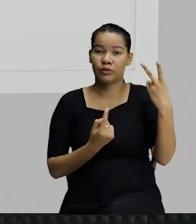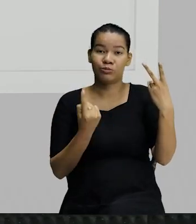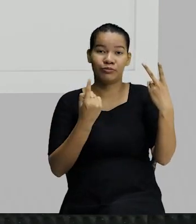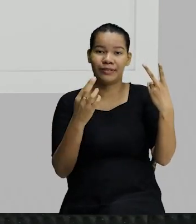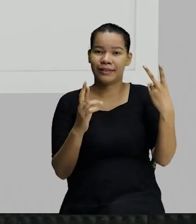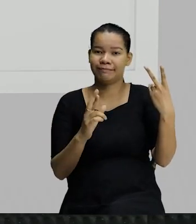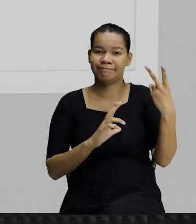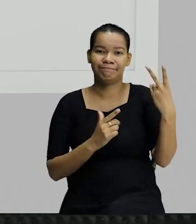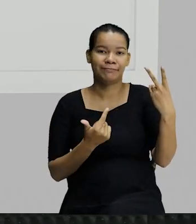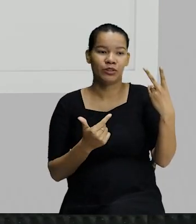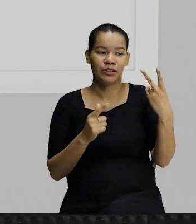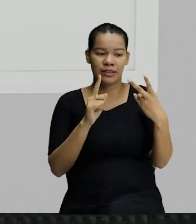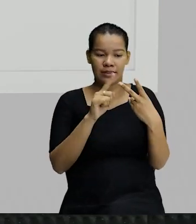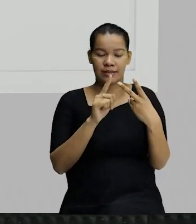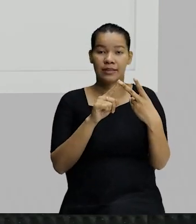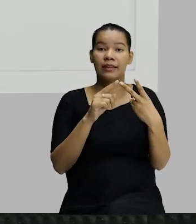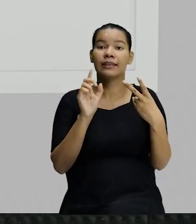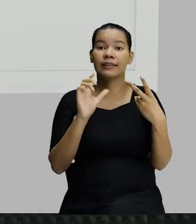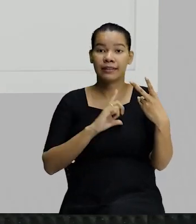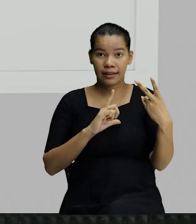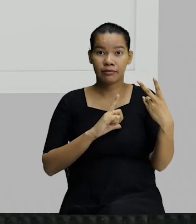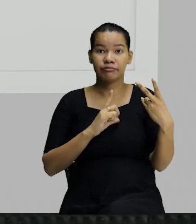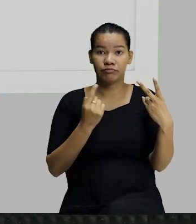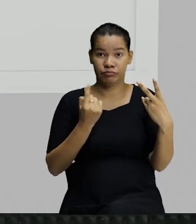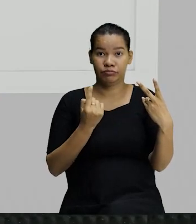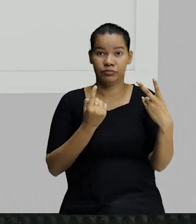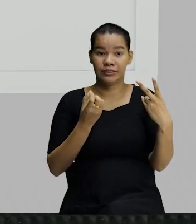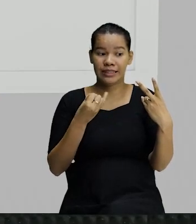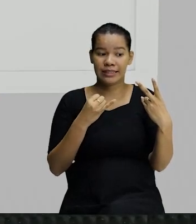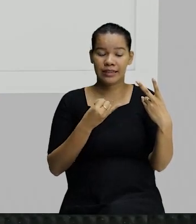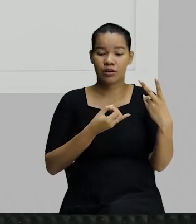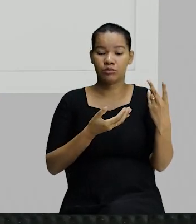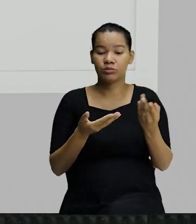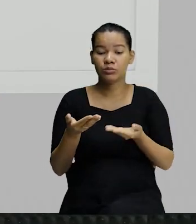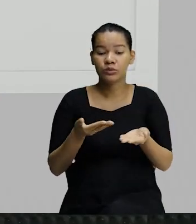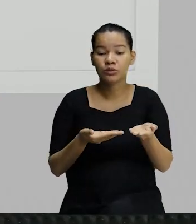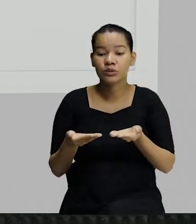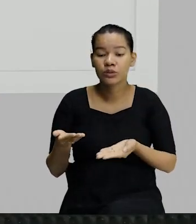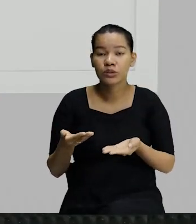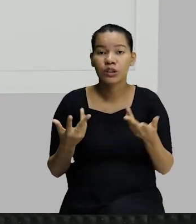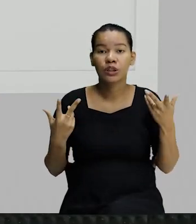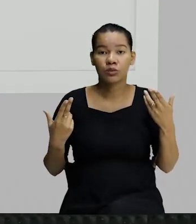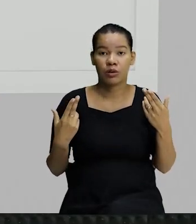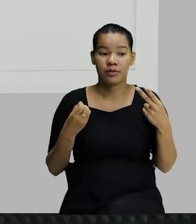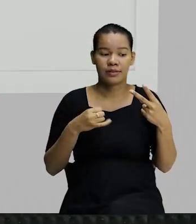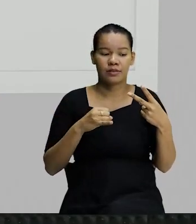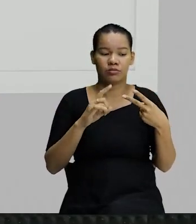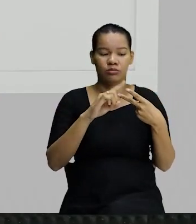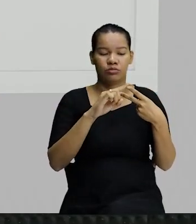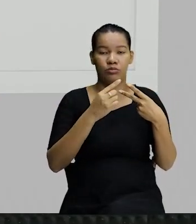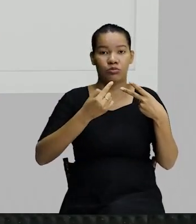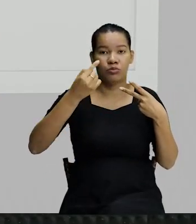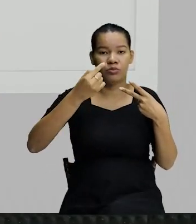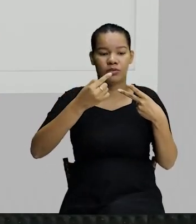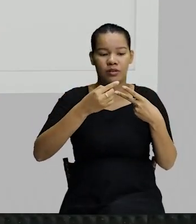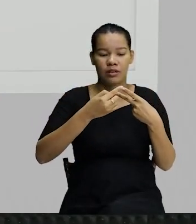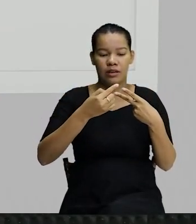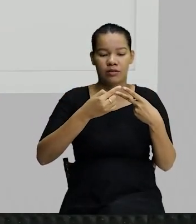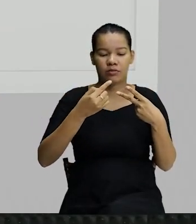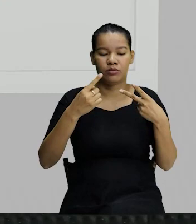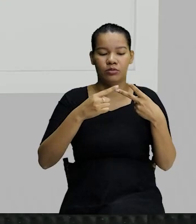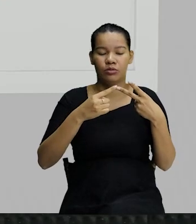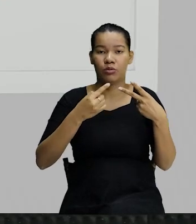real, a outra possui um. Se eu tratá-las de forma igual, ou seja, se eu der R$ 1 para cada uma, eu não